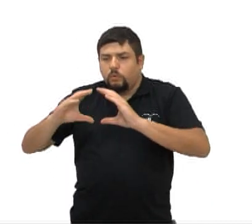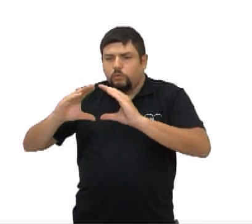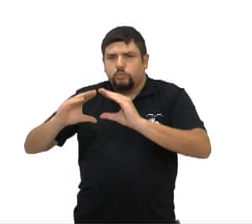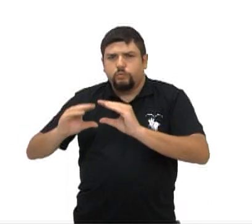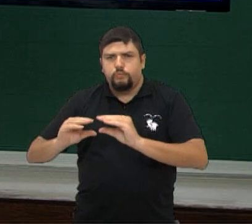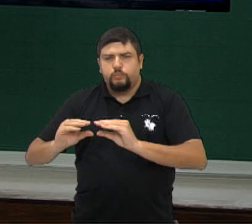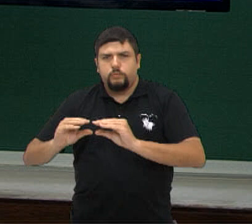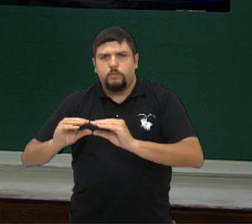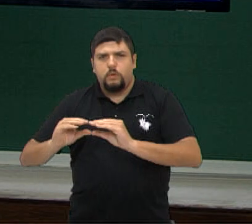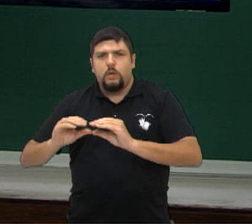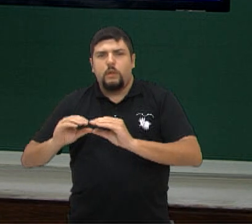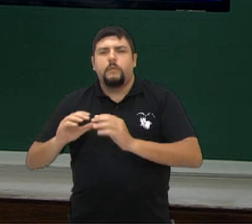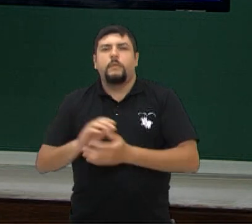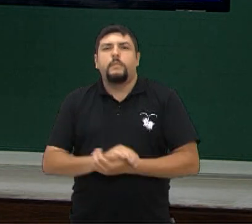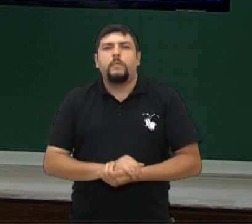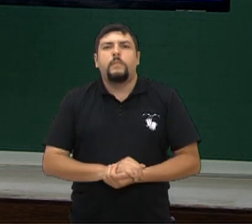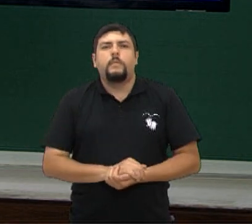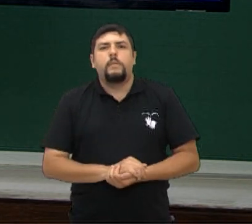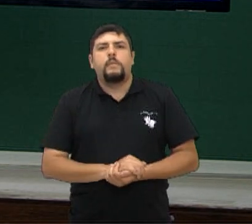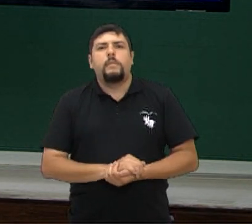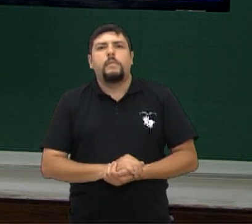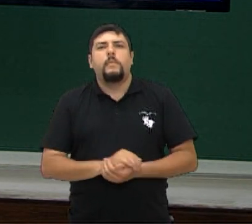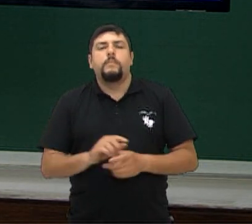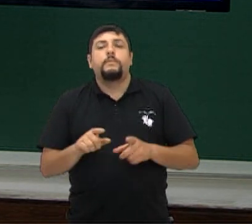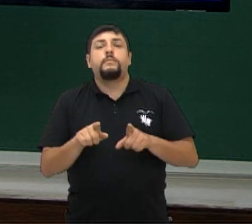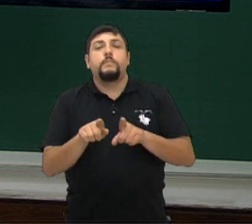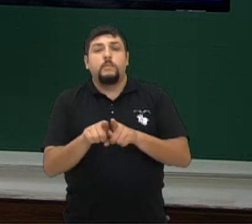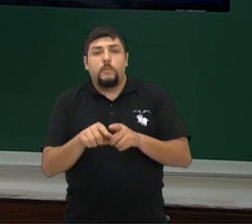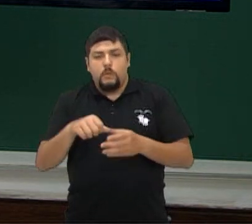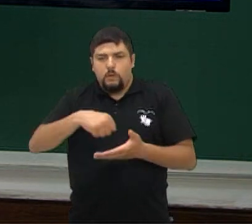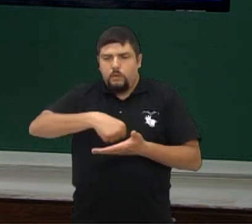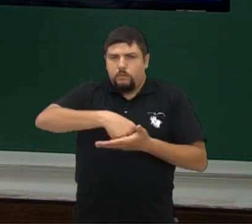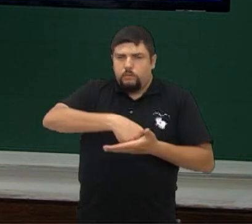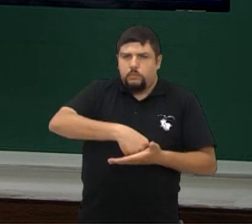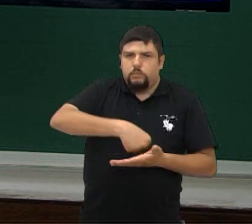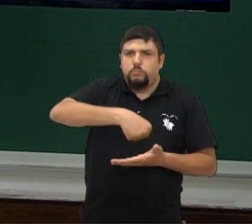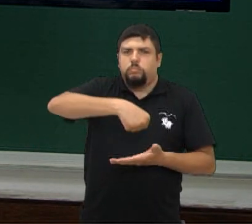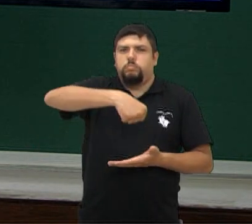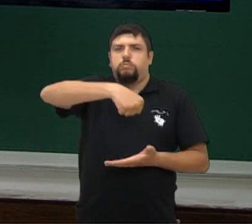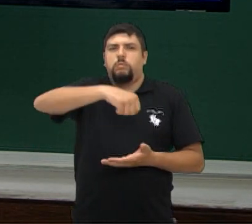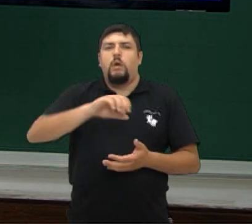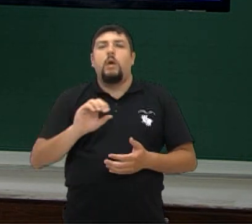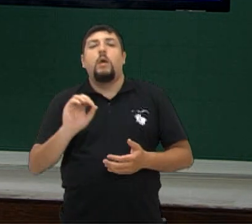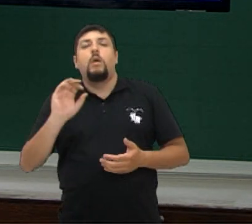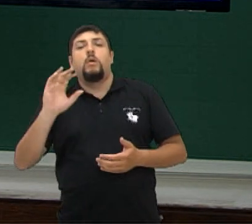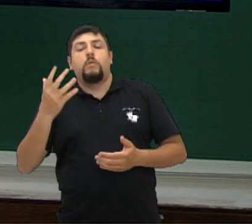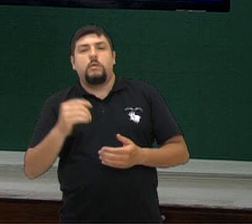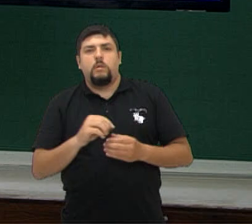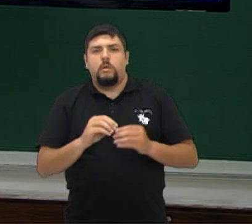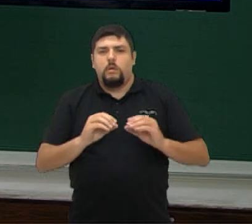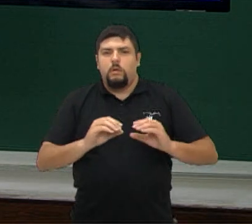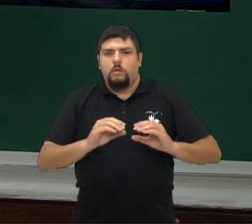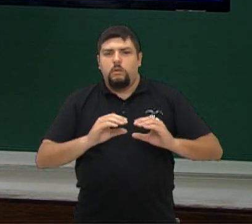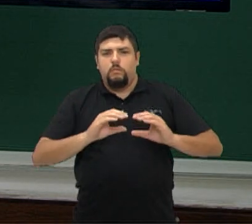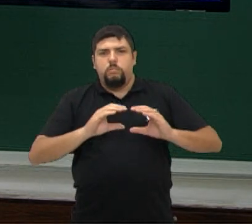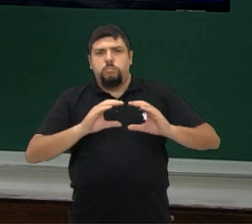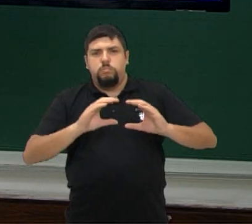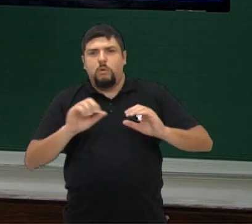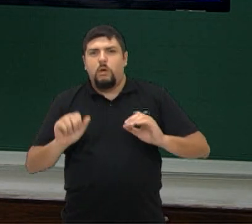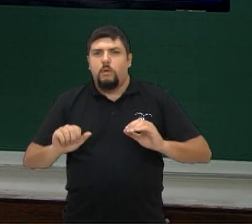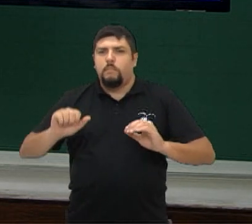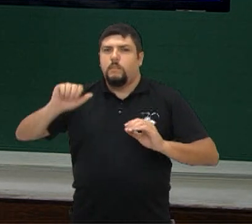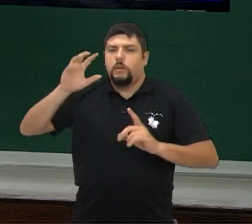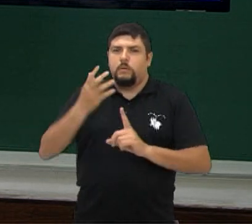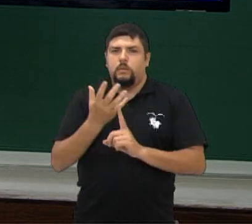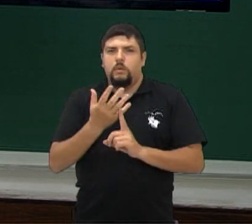pressão, ocupa um menor volume. Diminui a pressão, favorece o sentido para o maior número de substâncias